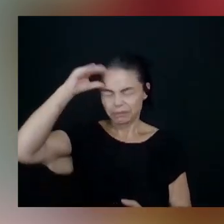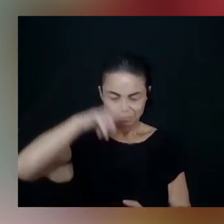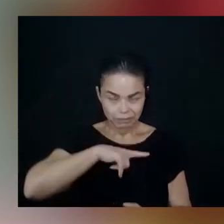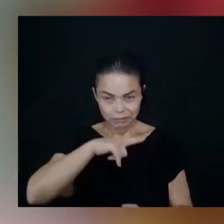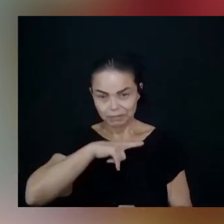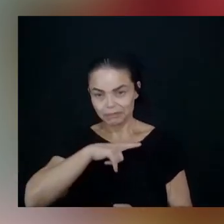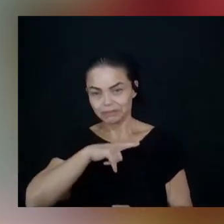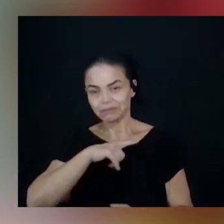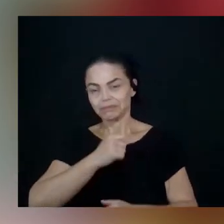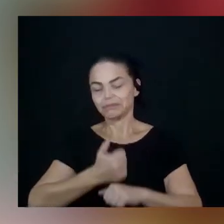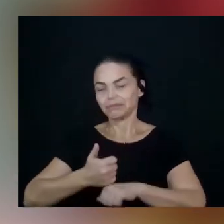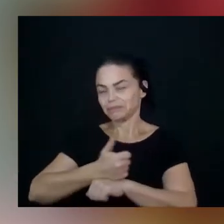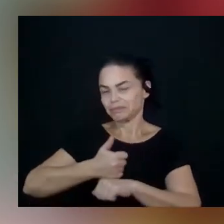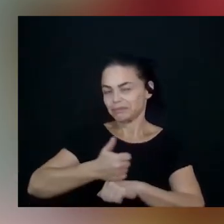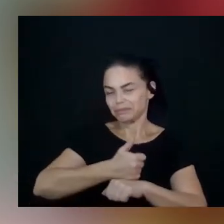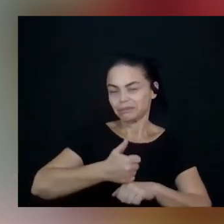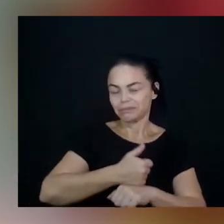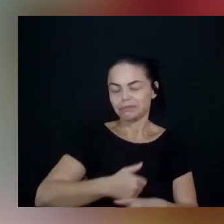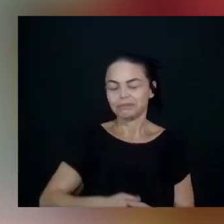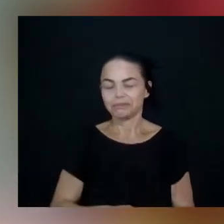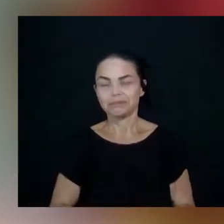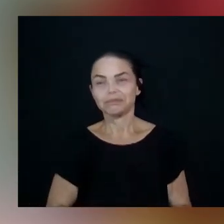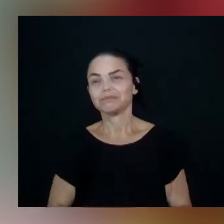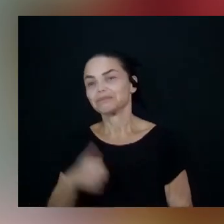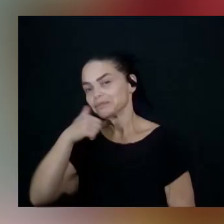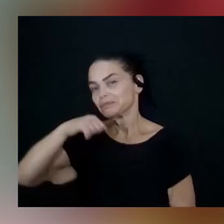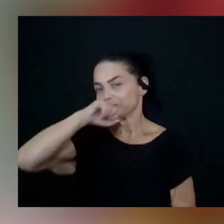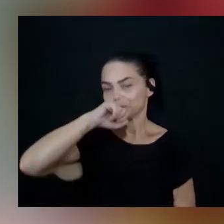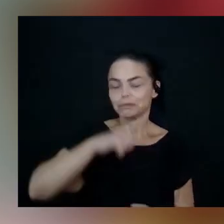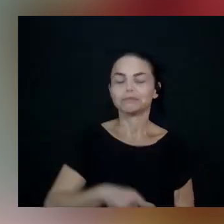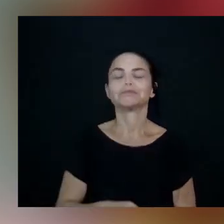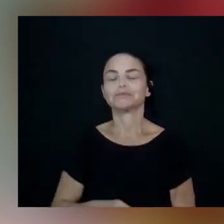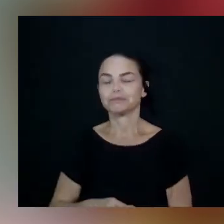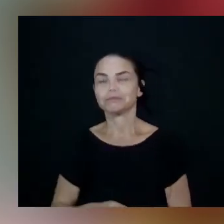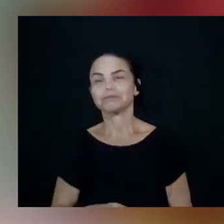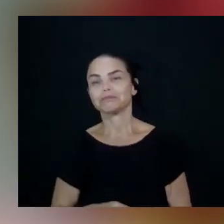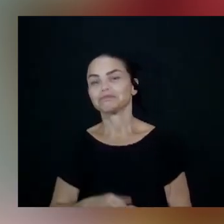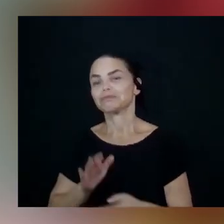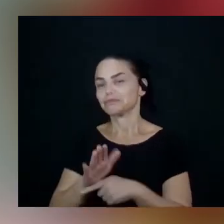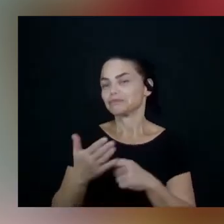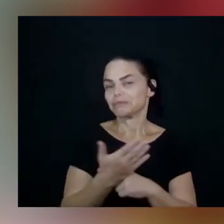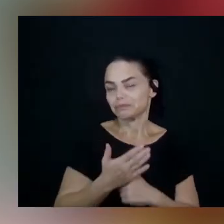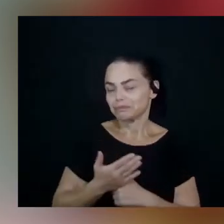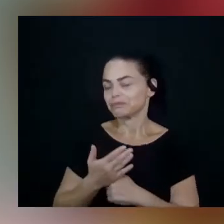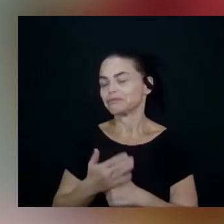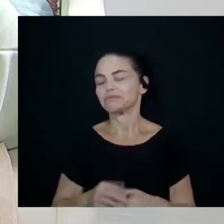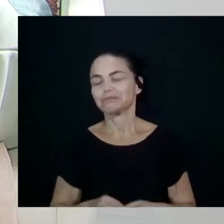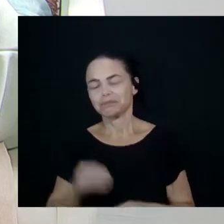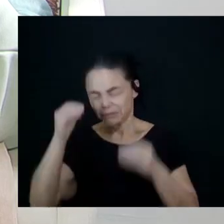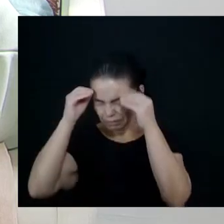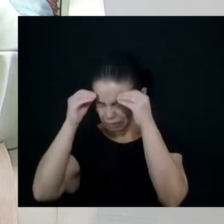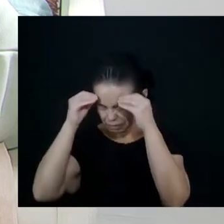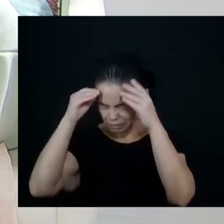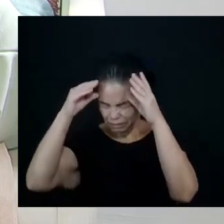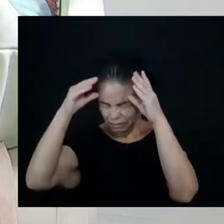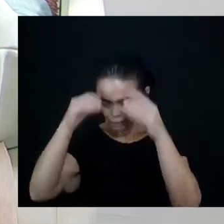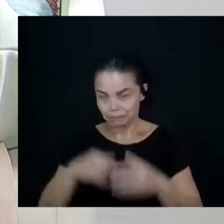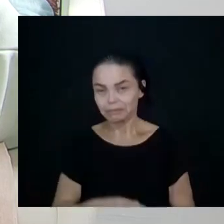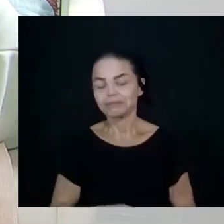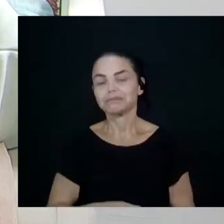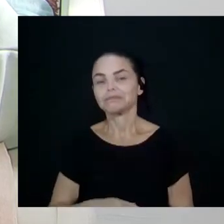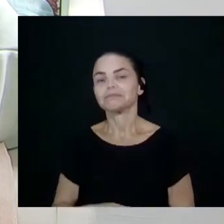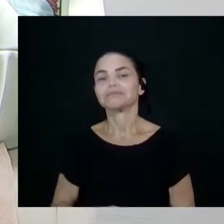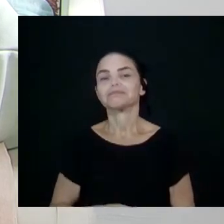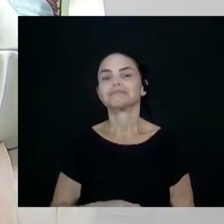Temos todos esses profissionais, porque todas mães profissionais que uma ajuda a outra numa ajuda mútua,